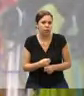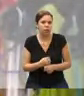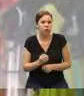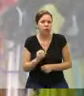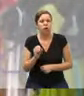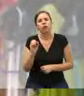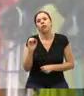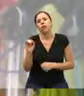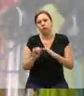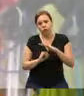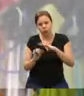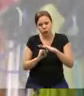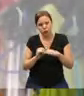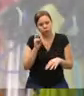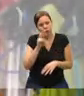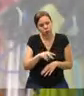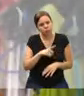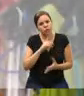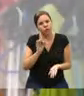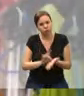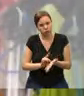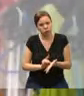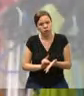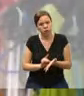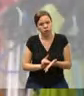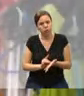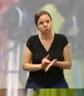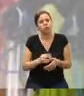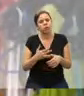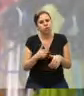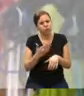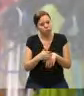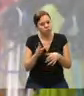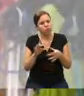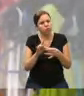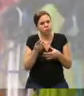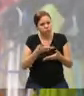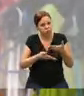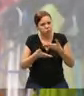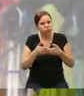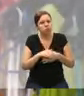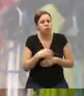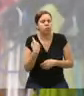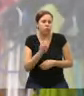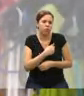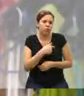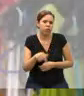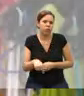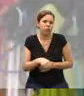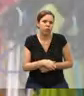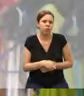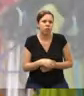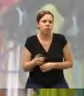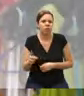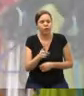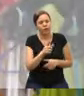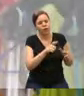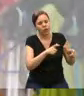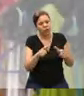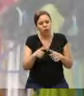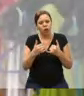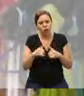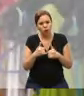ONG. E o que a gente tem visto é realmente assim, um exercício de fraternidade. A gente vai em